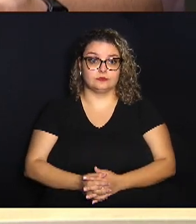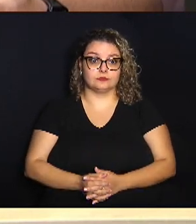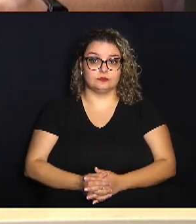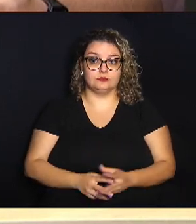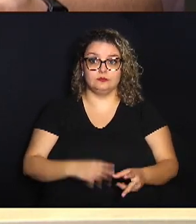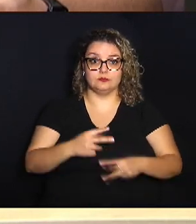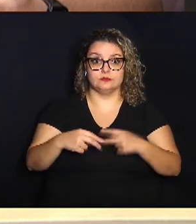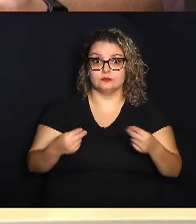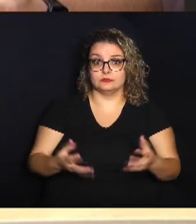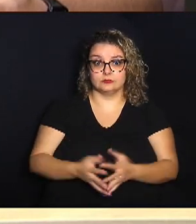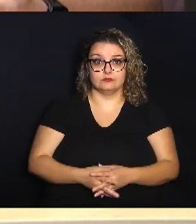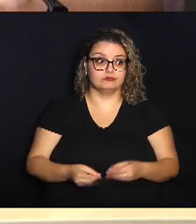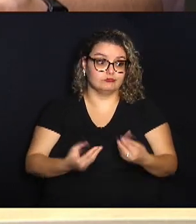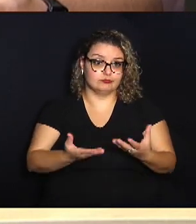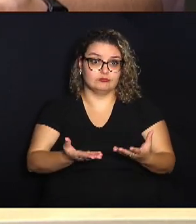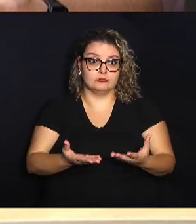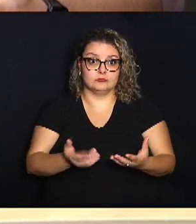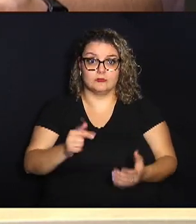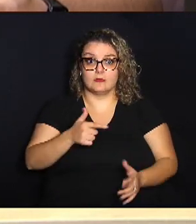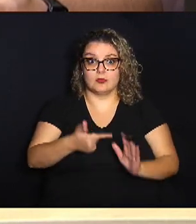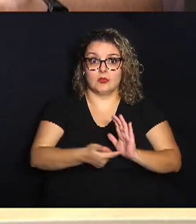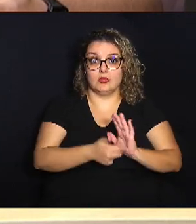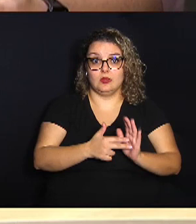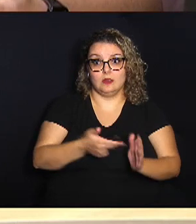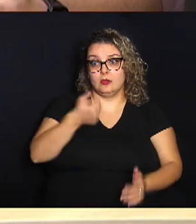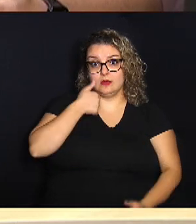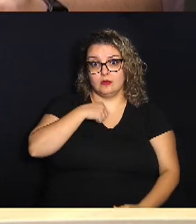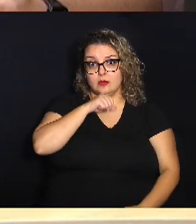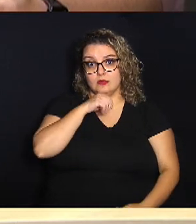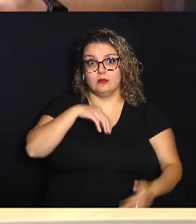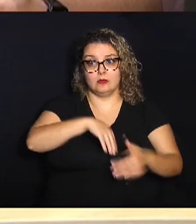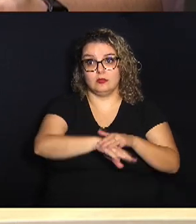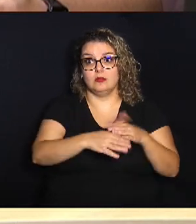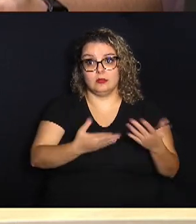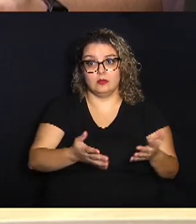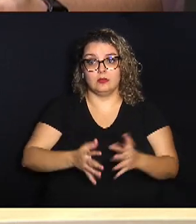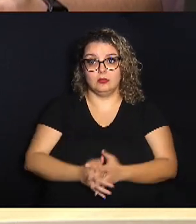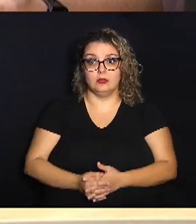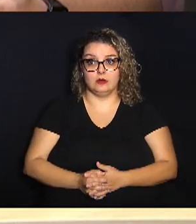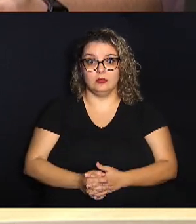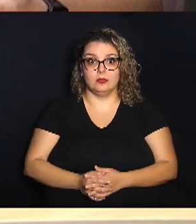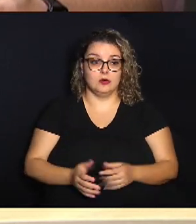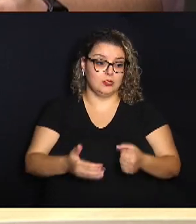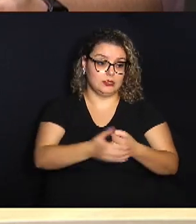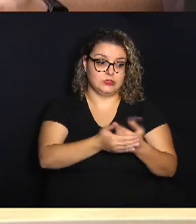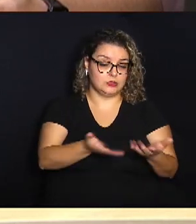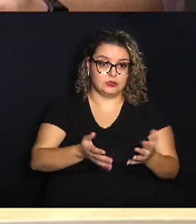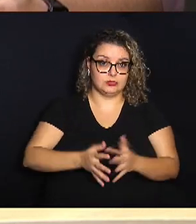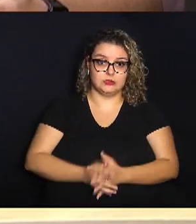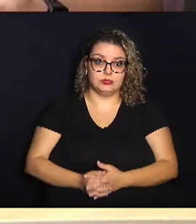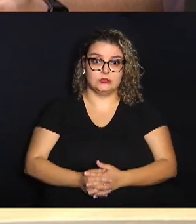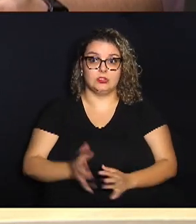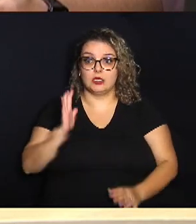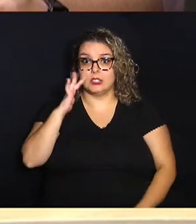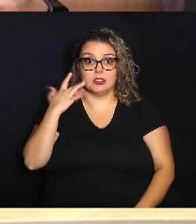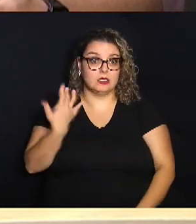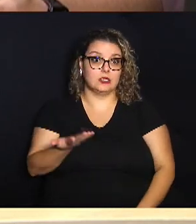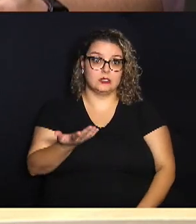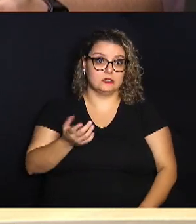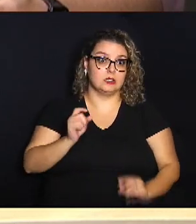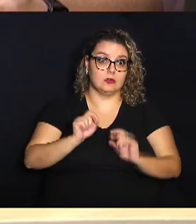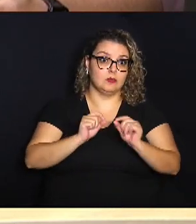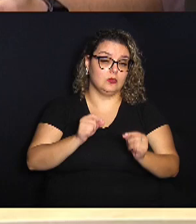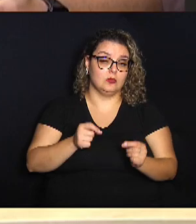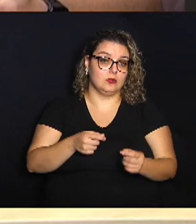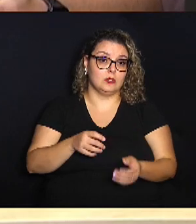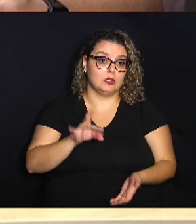ser dados e não tem nenhum sentido para a mãe, fica guardado, fica escondido lá, ninguém nem sabe o que de